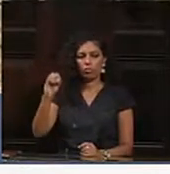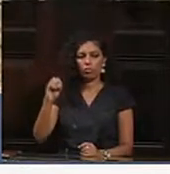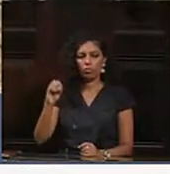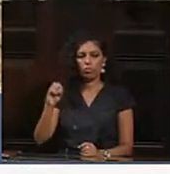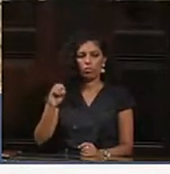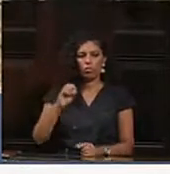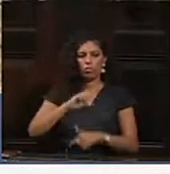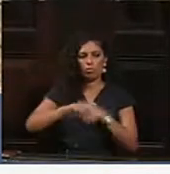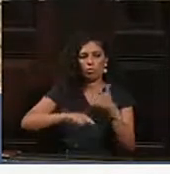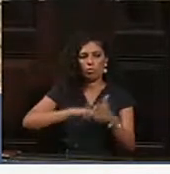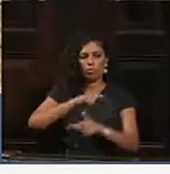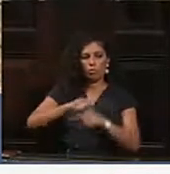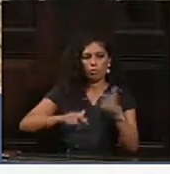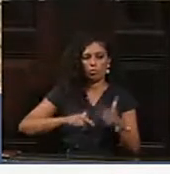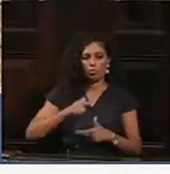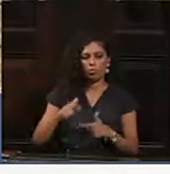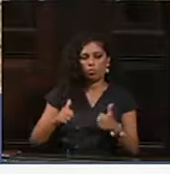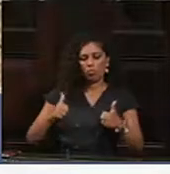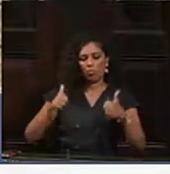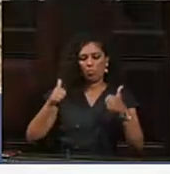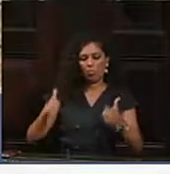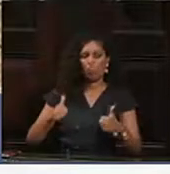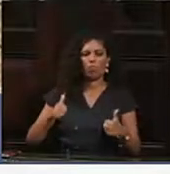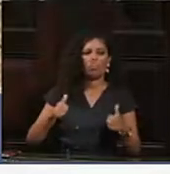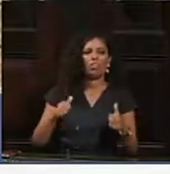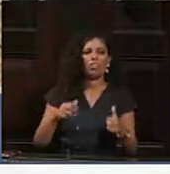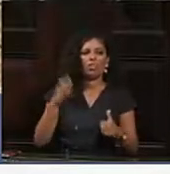que segurou esses blocos, que trabalhou. E